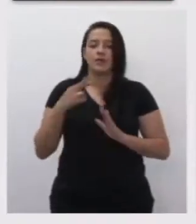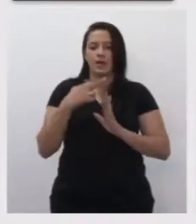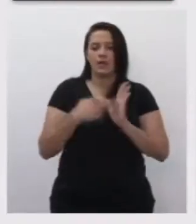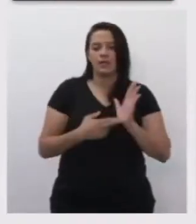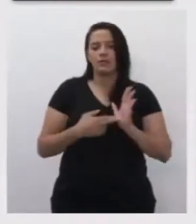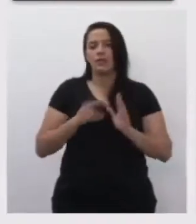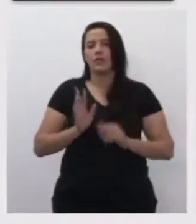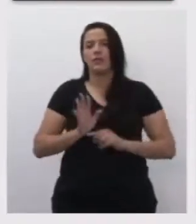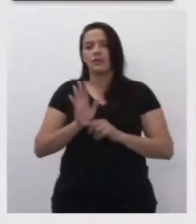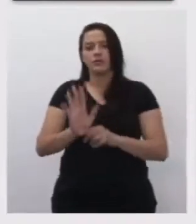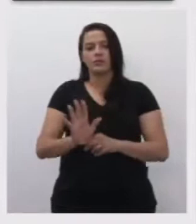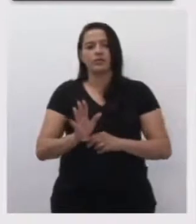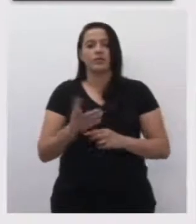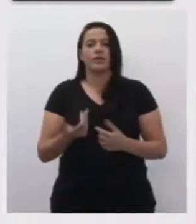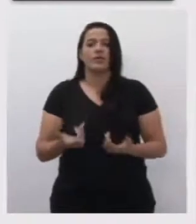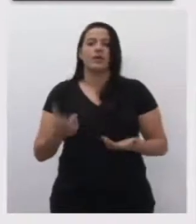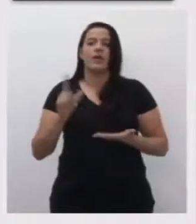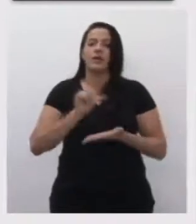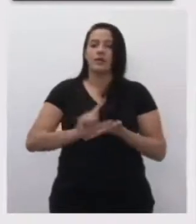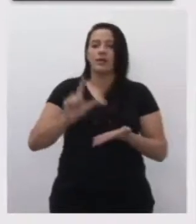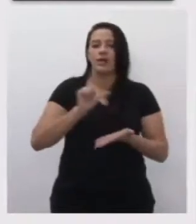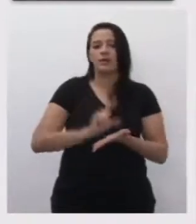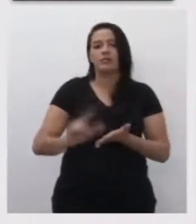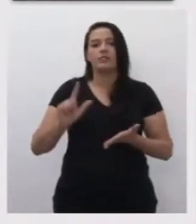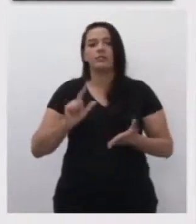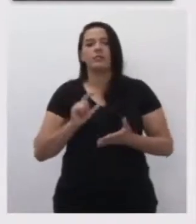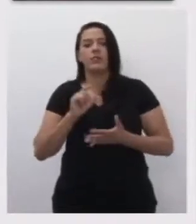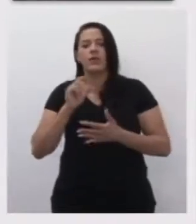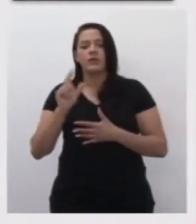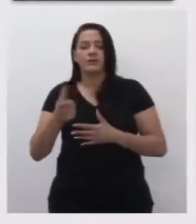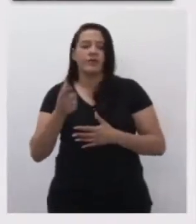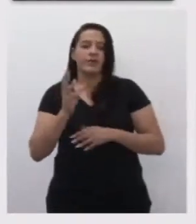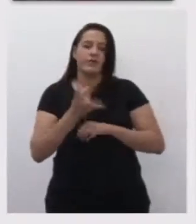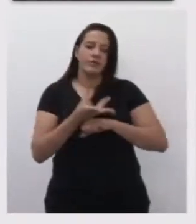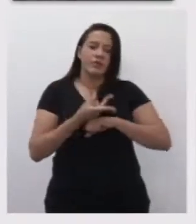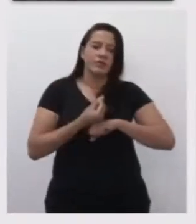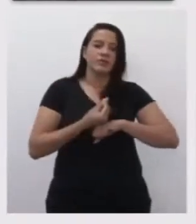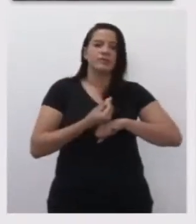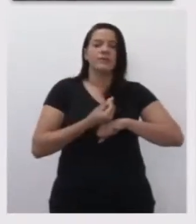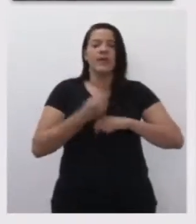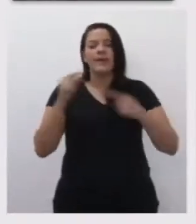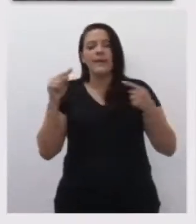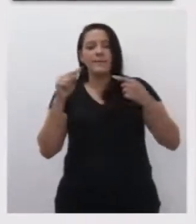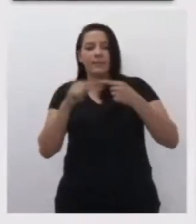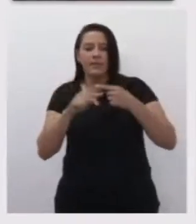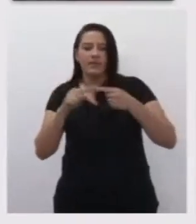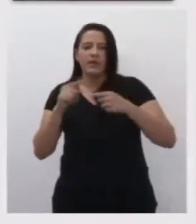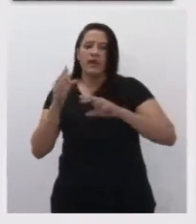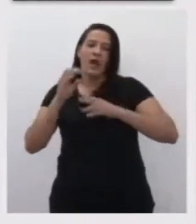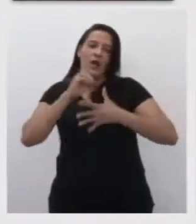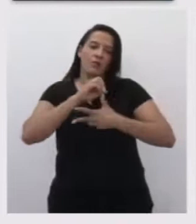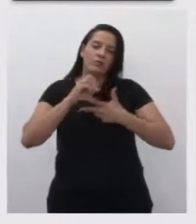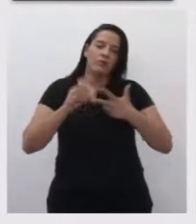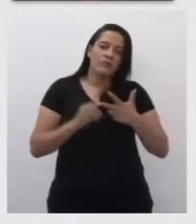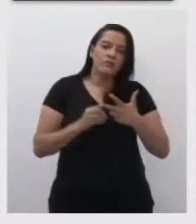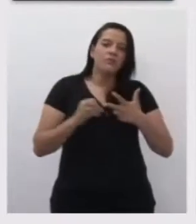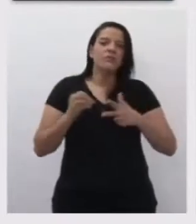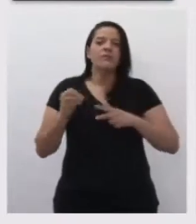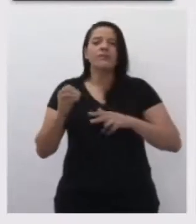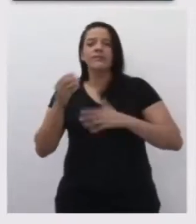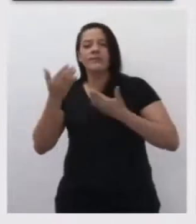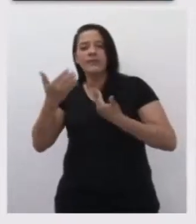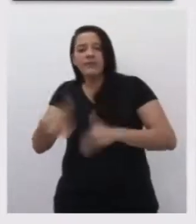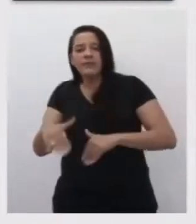Conteúdo de literatura, e literatura entra também um pouco de arte, entra um pouquinho de atualidades, né? Português, que a gente vai mais